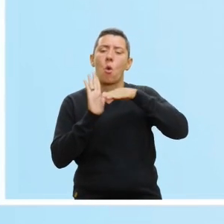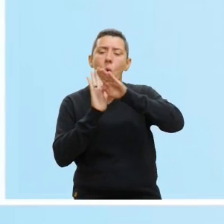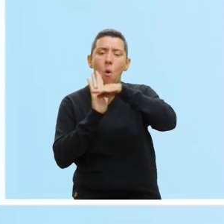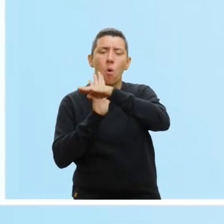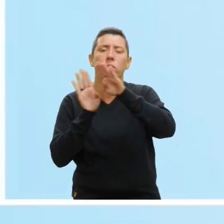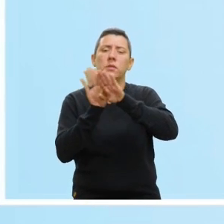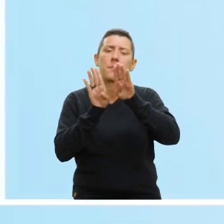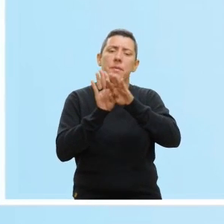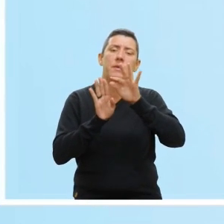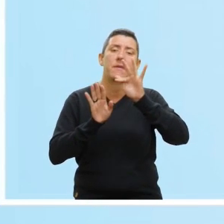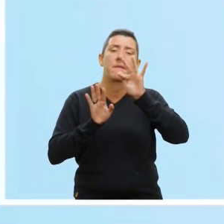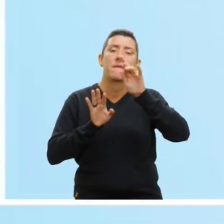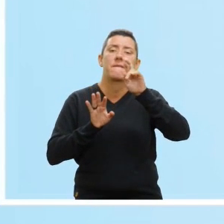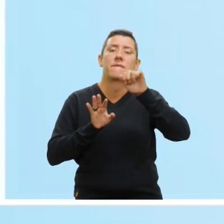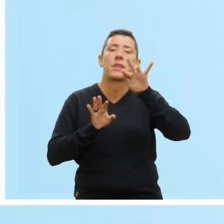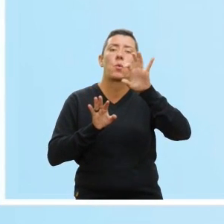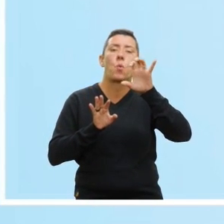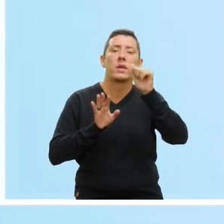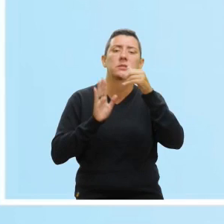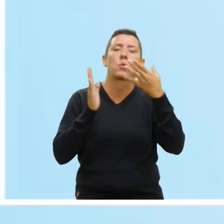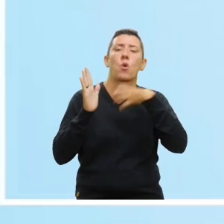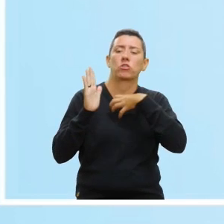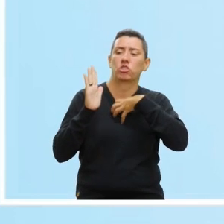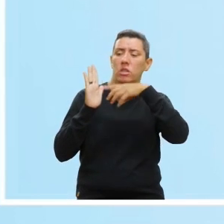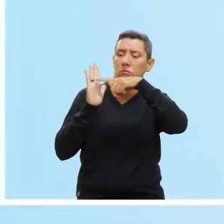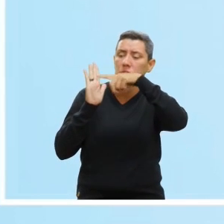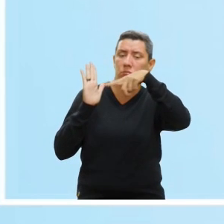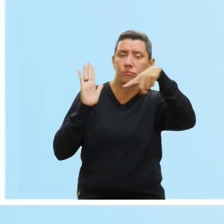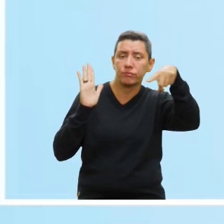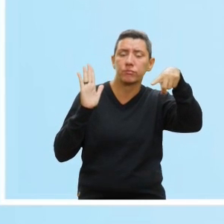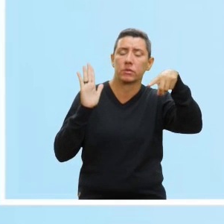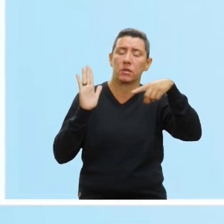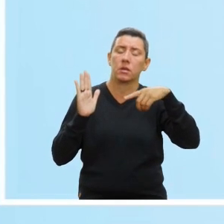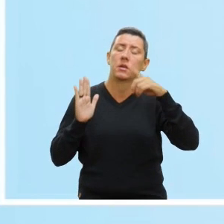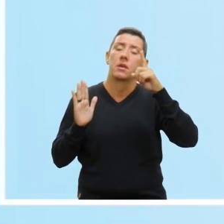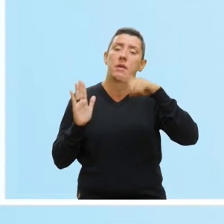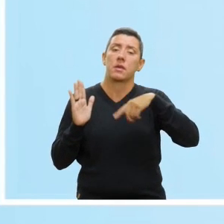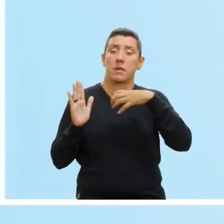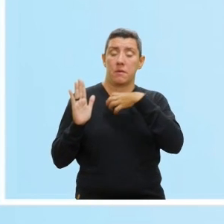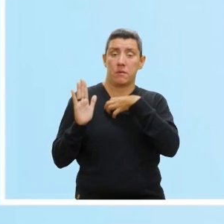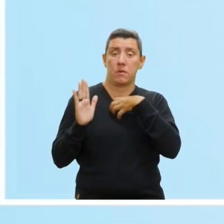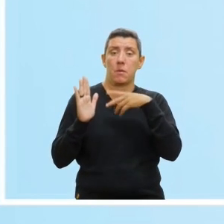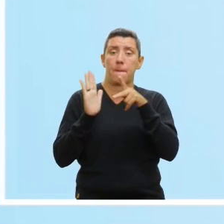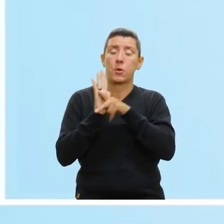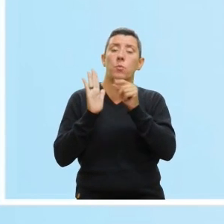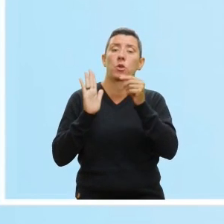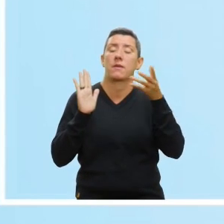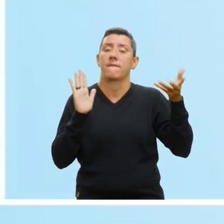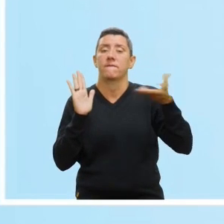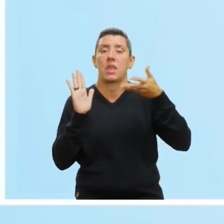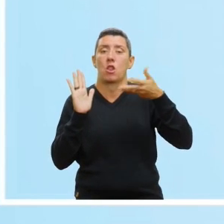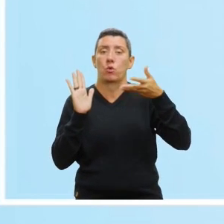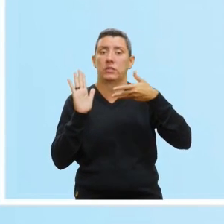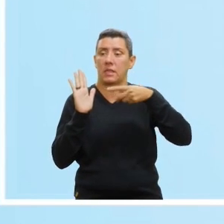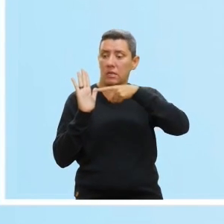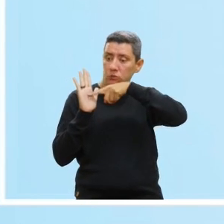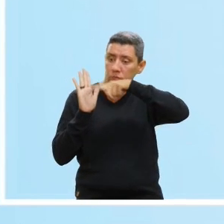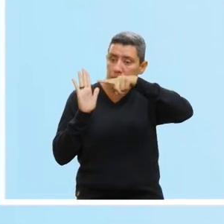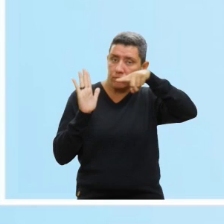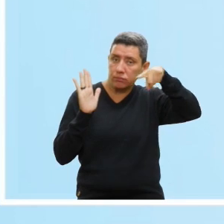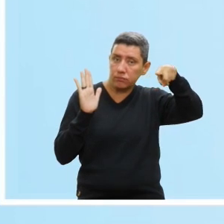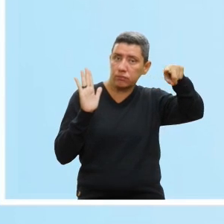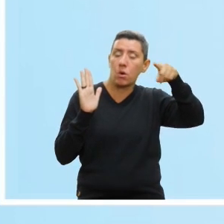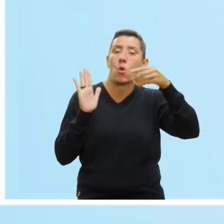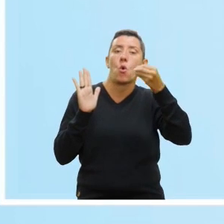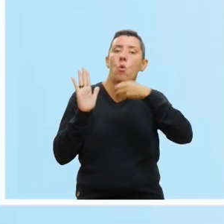tá? Existe uma lógica aqui, a frequência, essa fórmula aqui a frequência, ela é a velocidade da luz sobre o comprimento de onda,